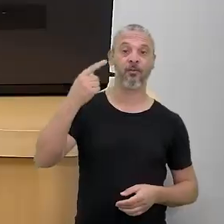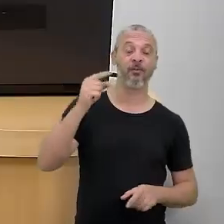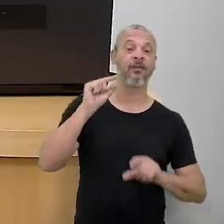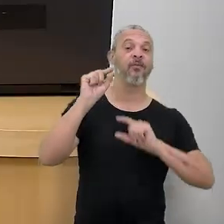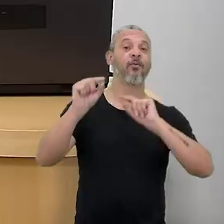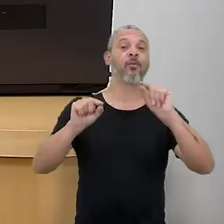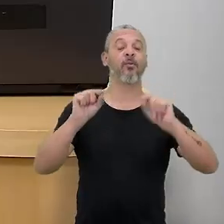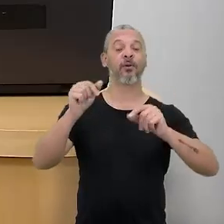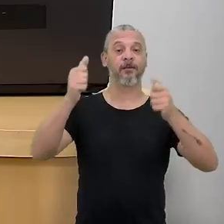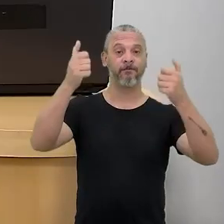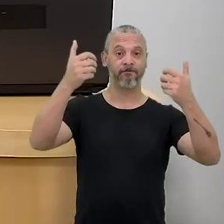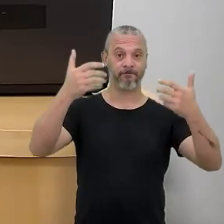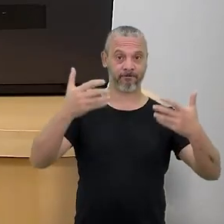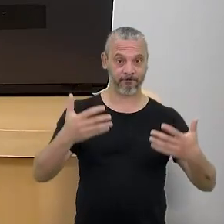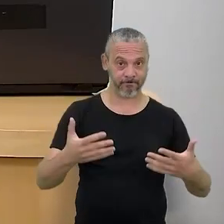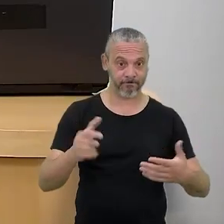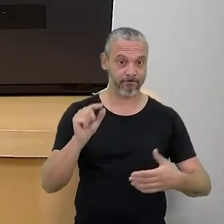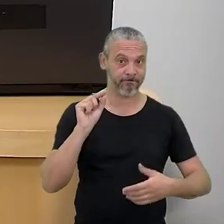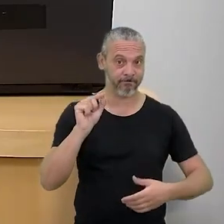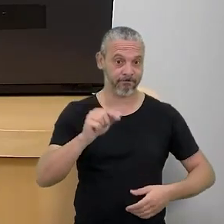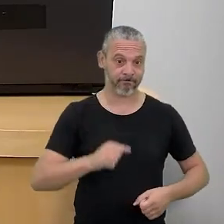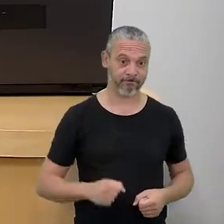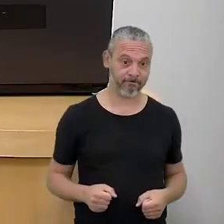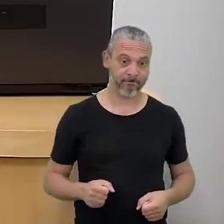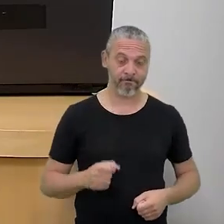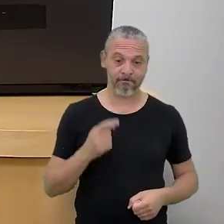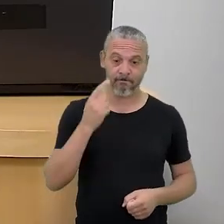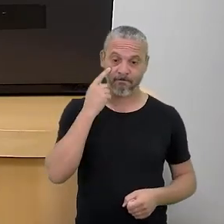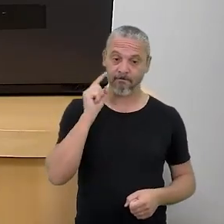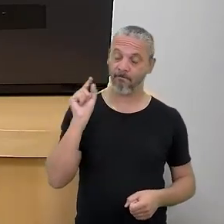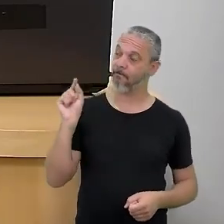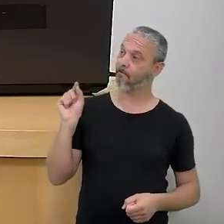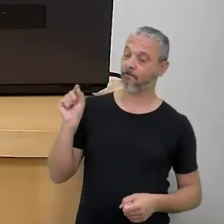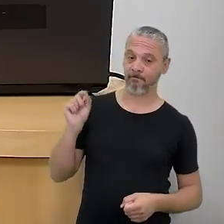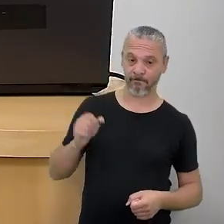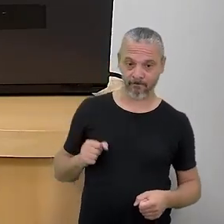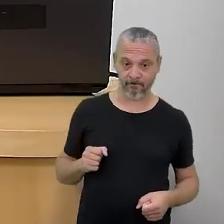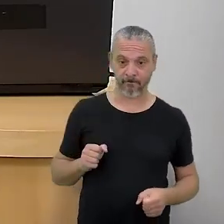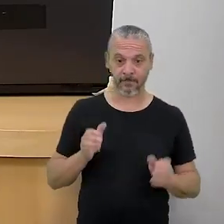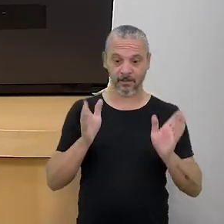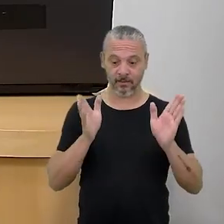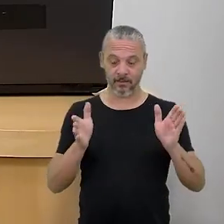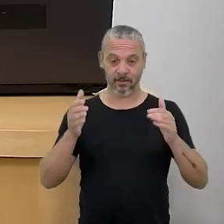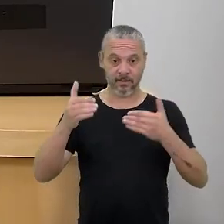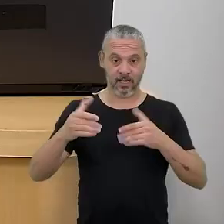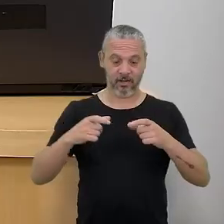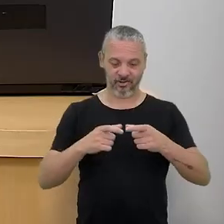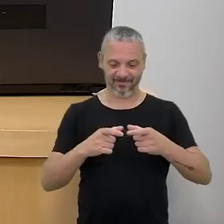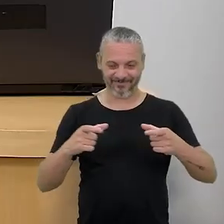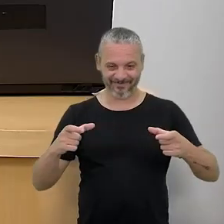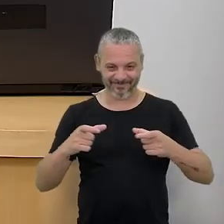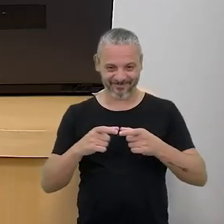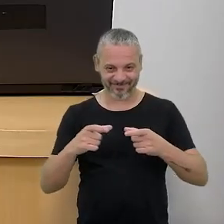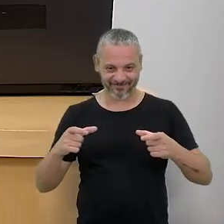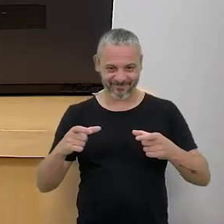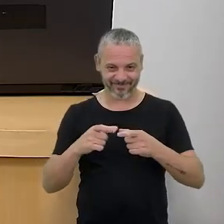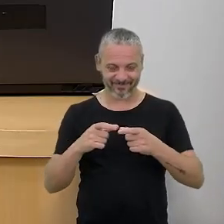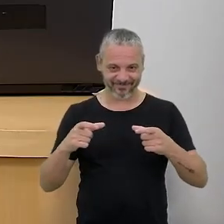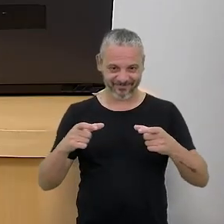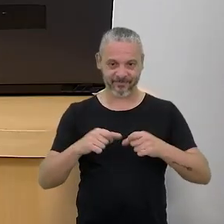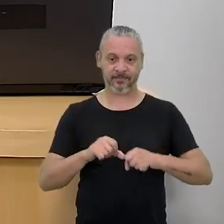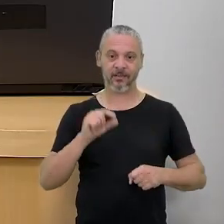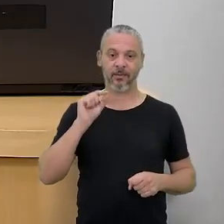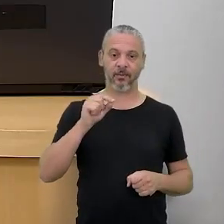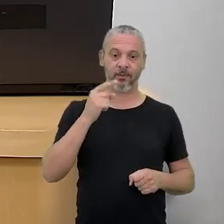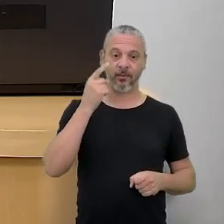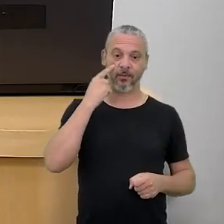que nós precisamos fazer é pegar justamente ou a caixinha de suco ou a caixinha de